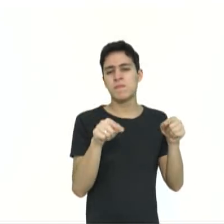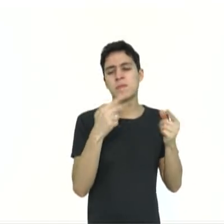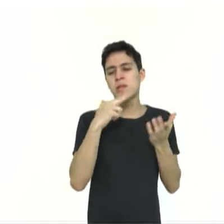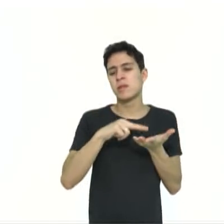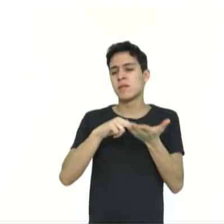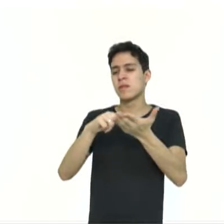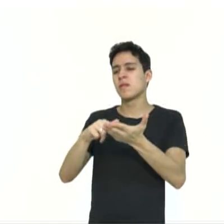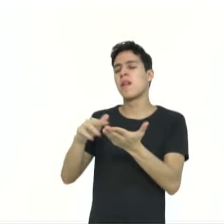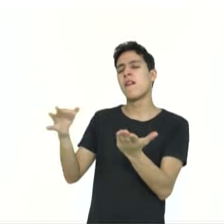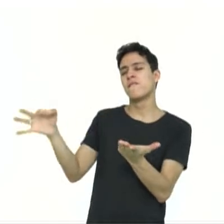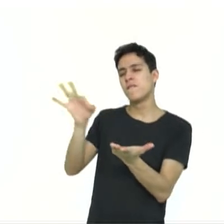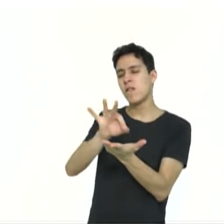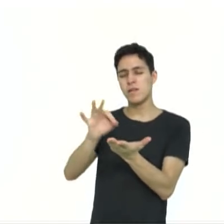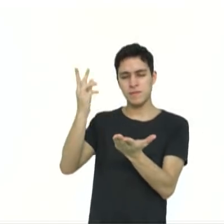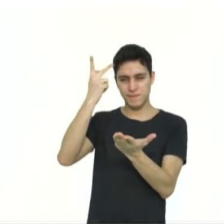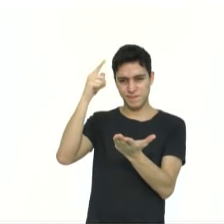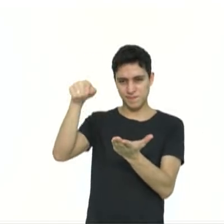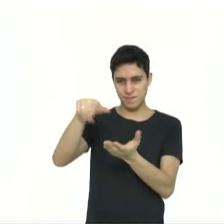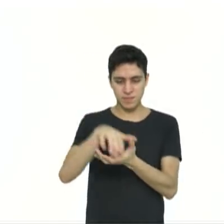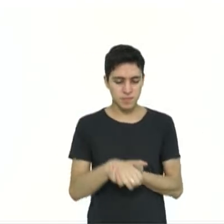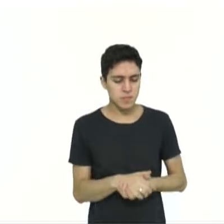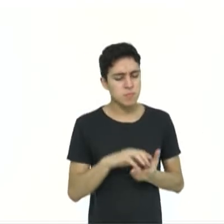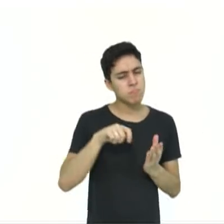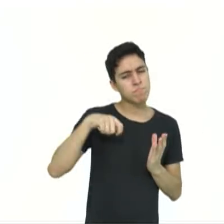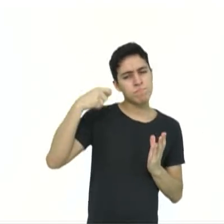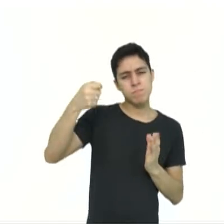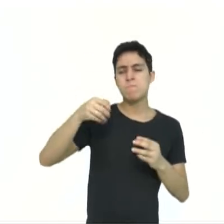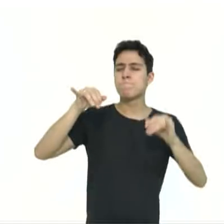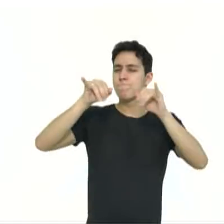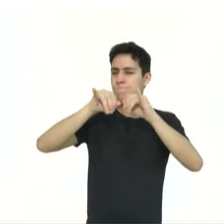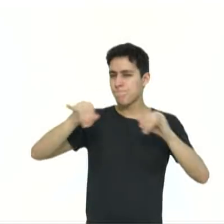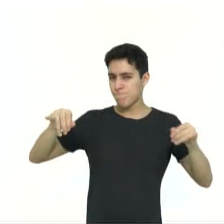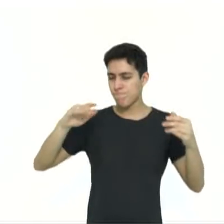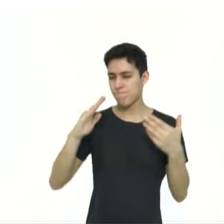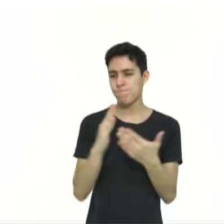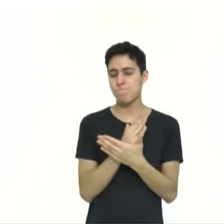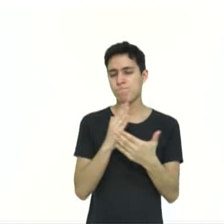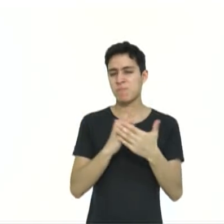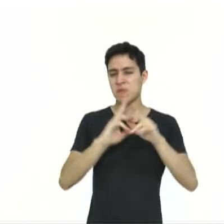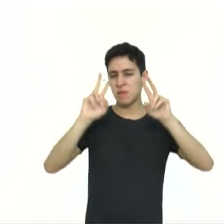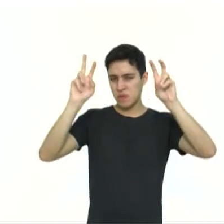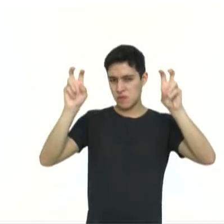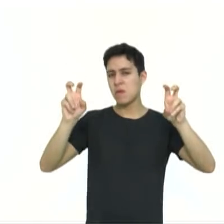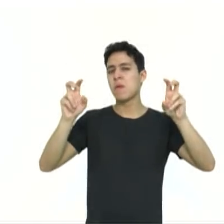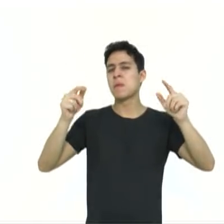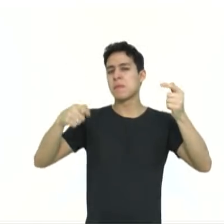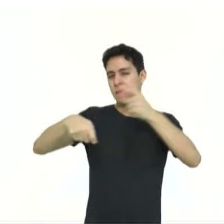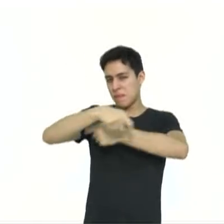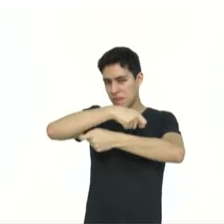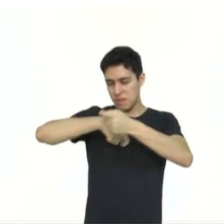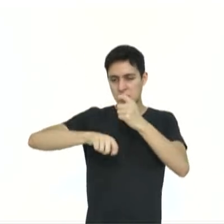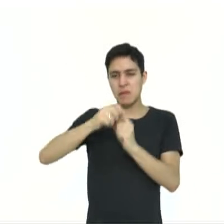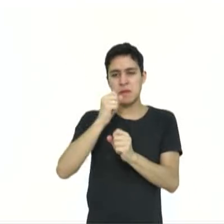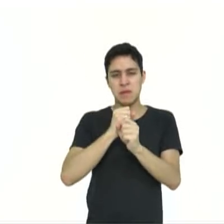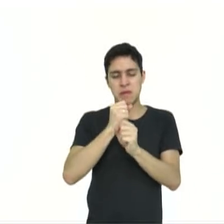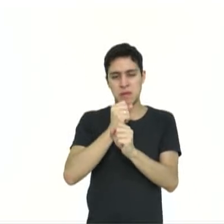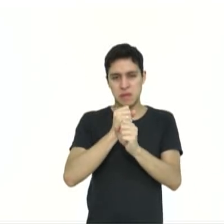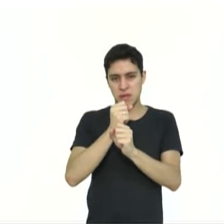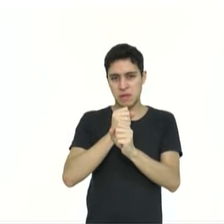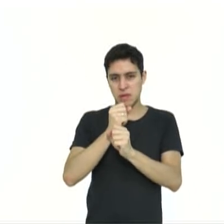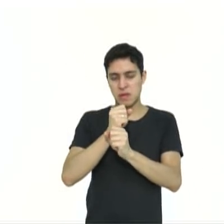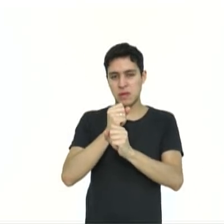A pessoa escreve: em relação à matéria publicada no caderno Mercado, em 18/5, em que o